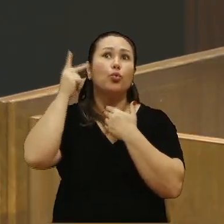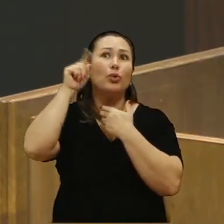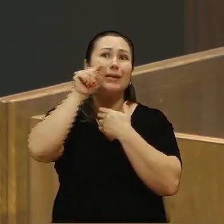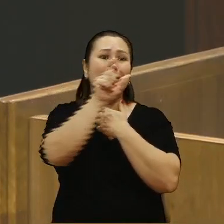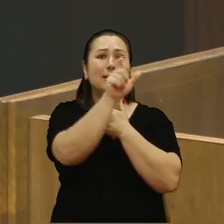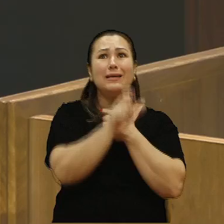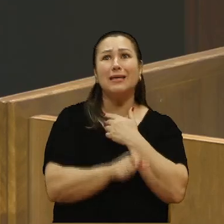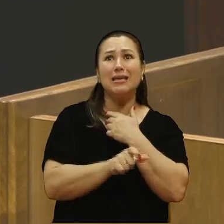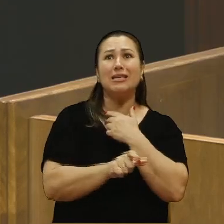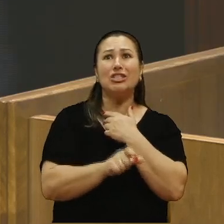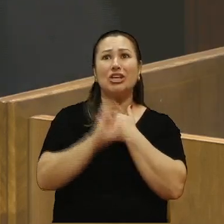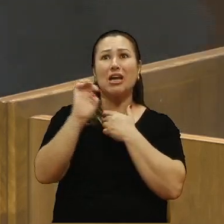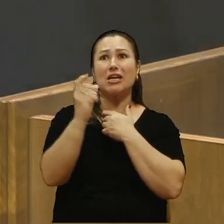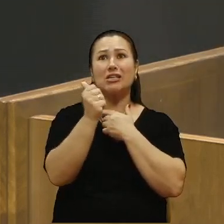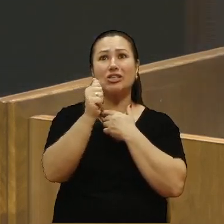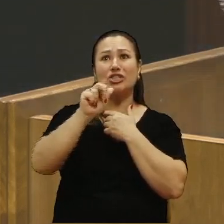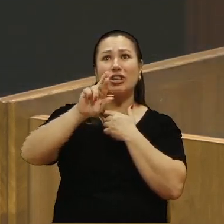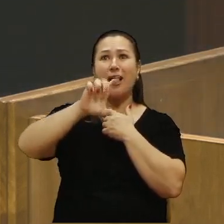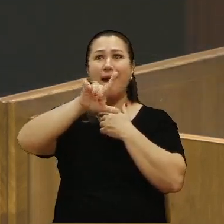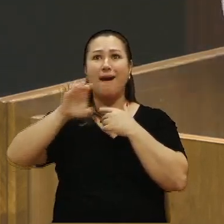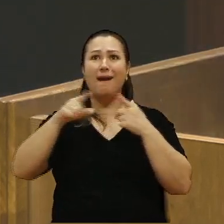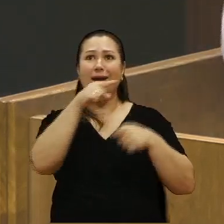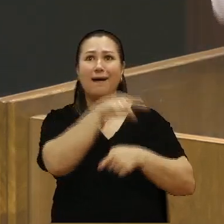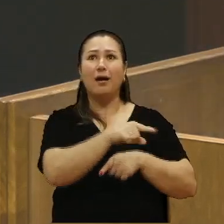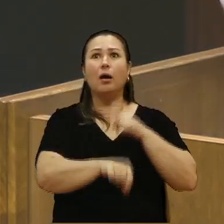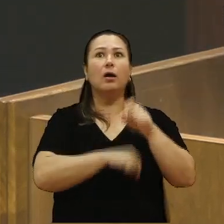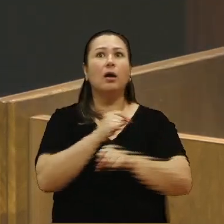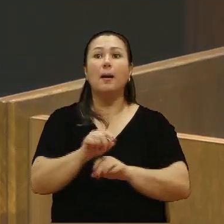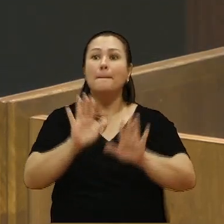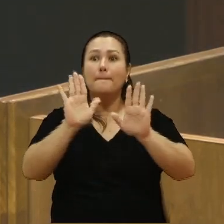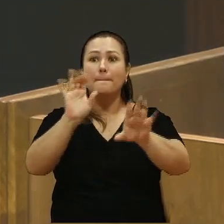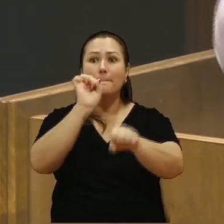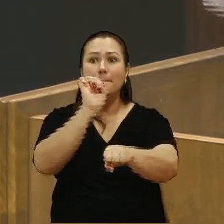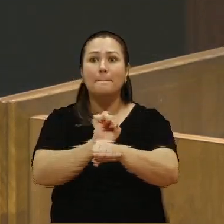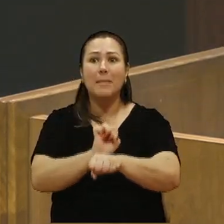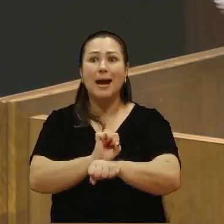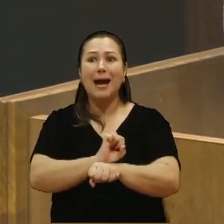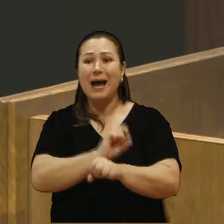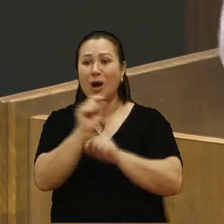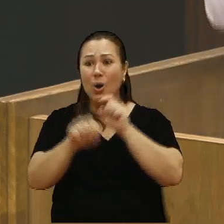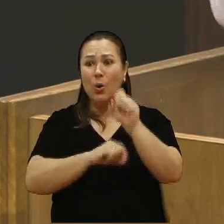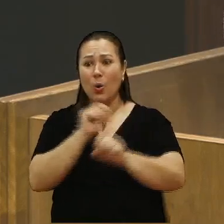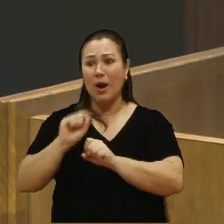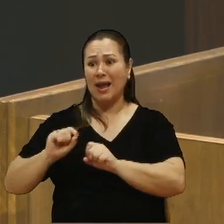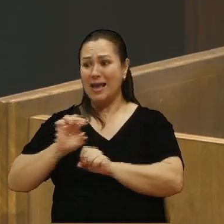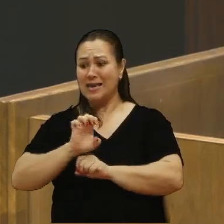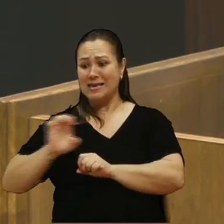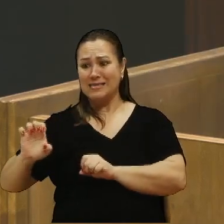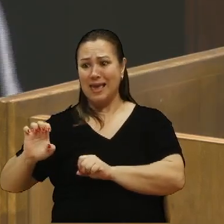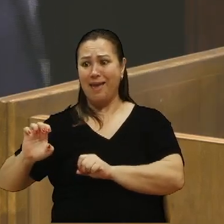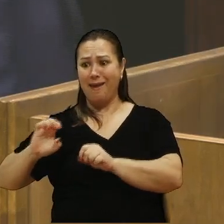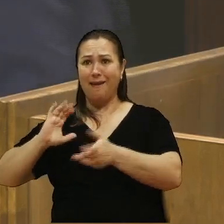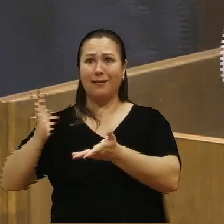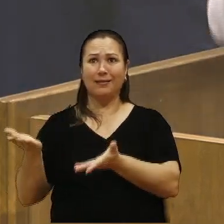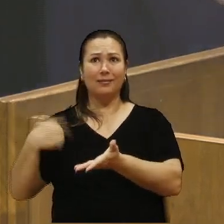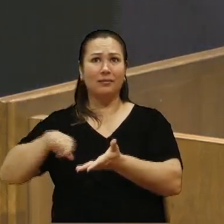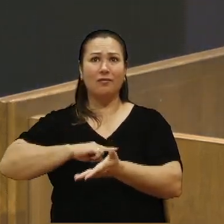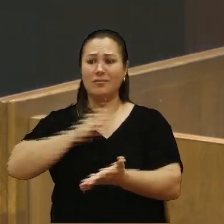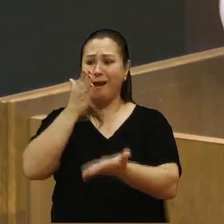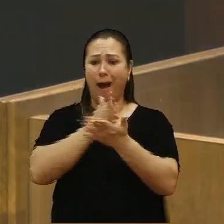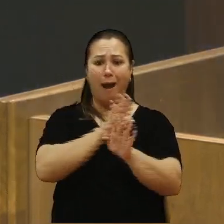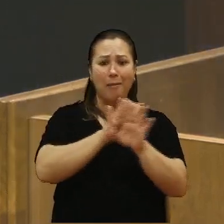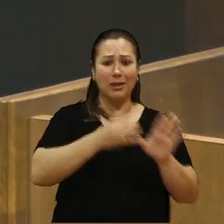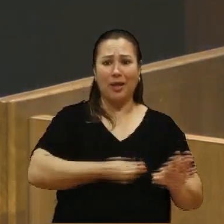de fazer isso. Extrema esquerda, pare de fazer isso. Vocês estão acabando com as vidas. Vocês